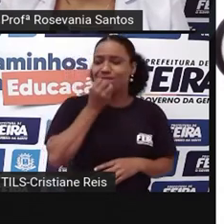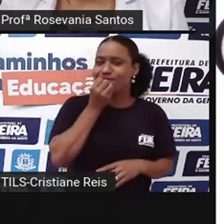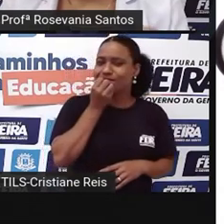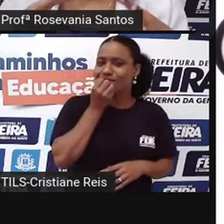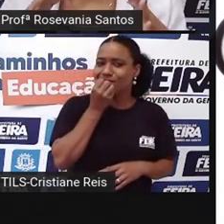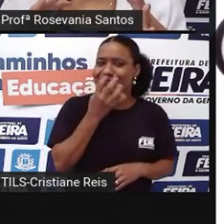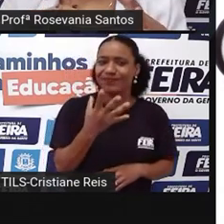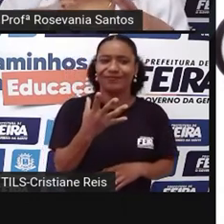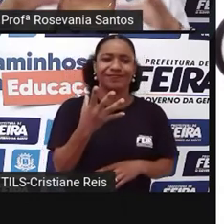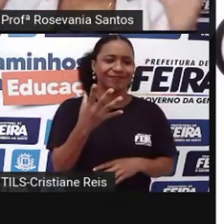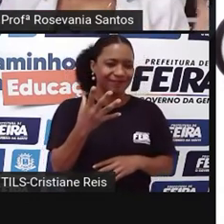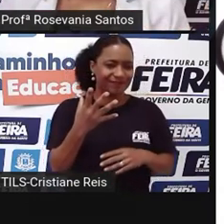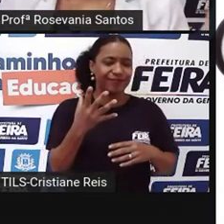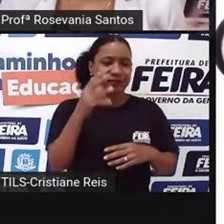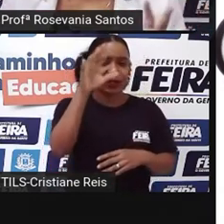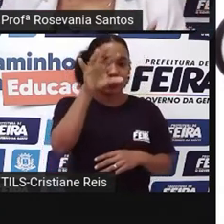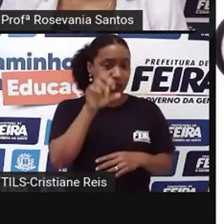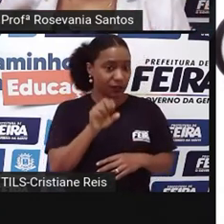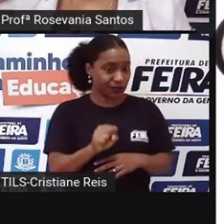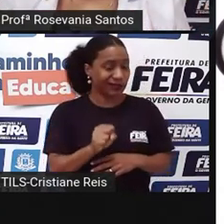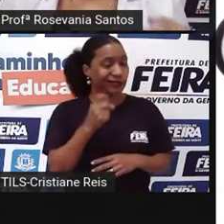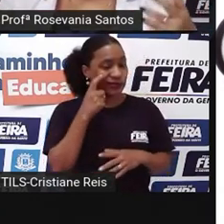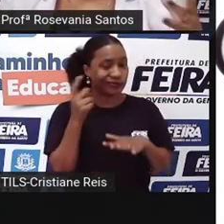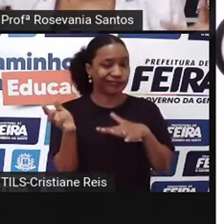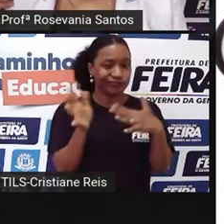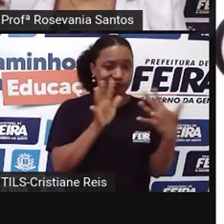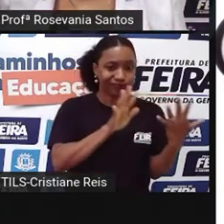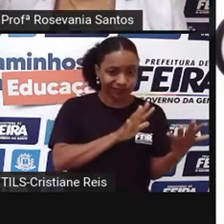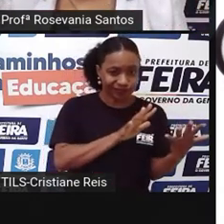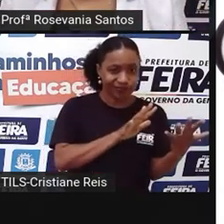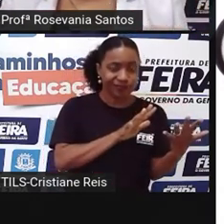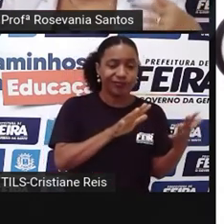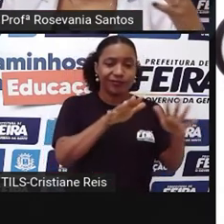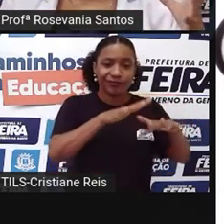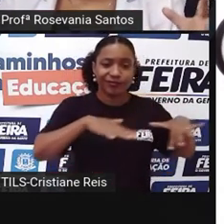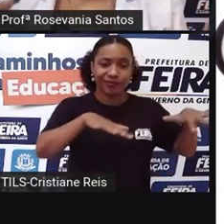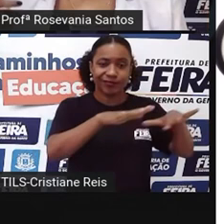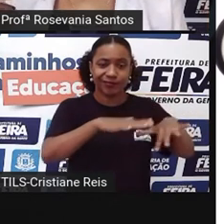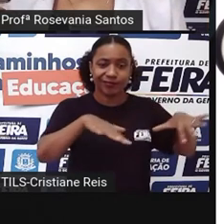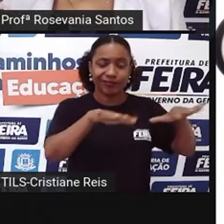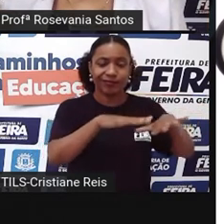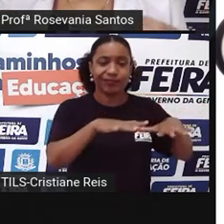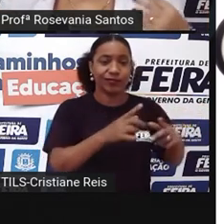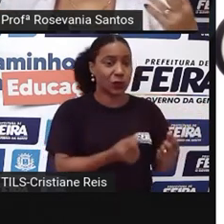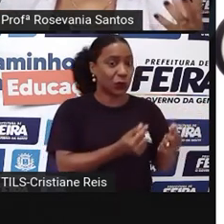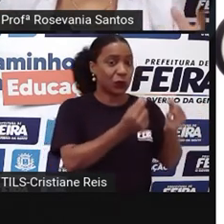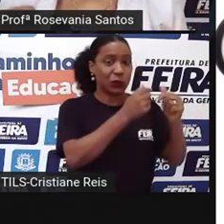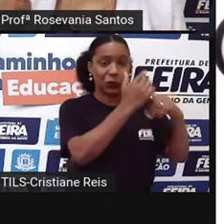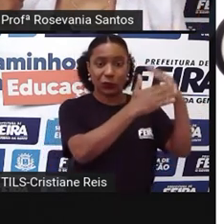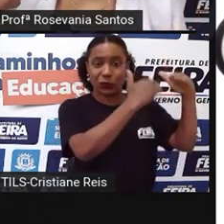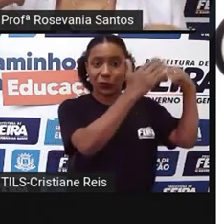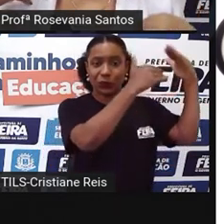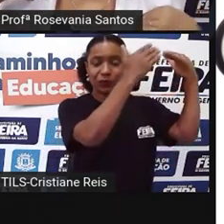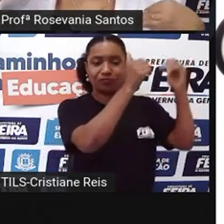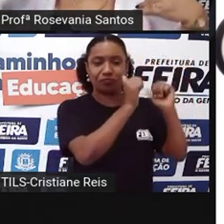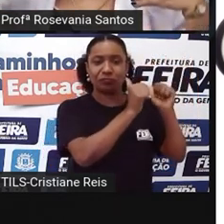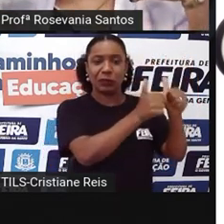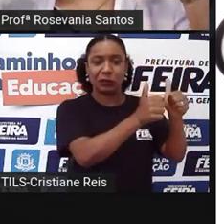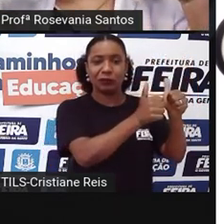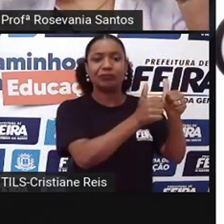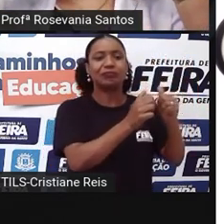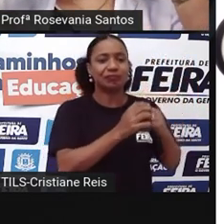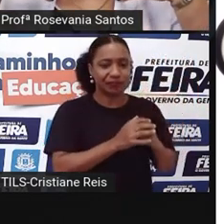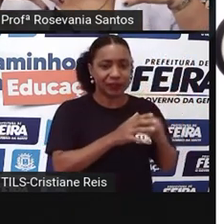dizer assim, de contrastes, na mesma hora que você encontra espaços extremamente, né, desenvolvidos, espaços